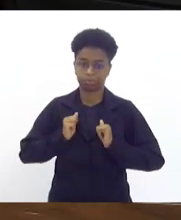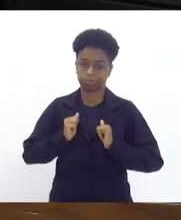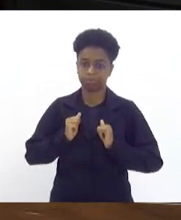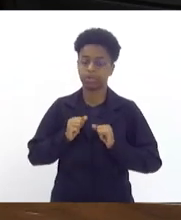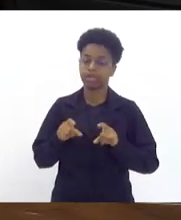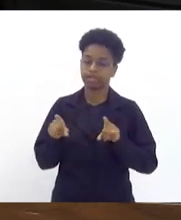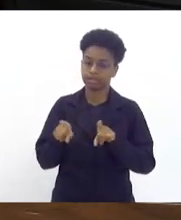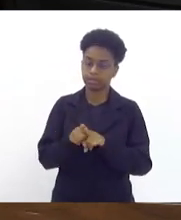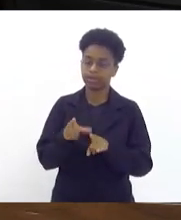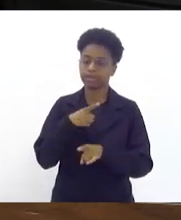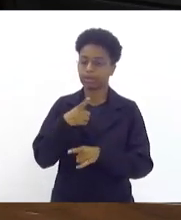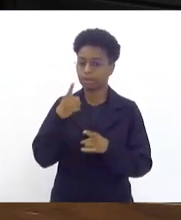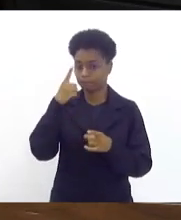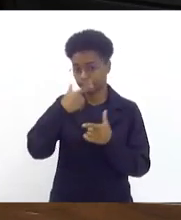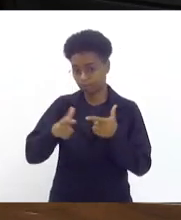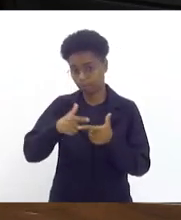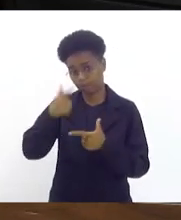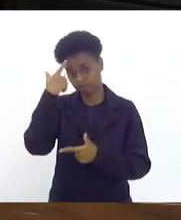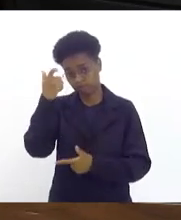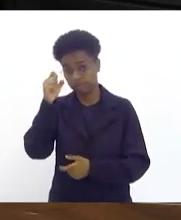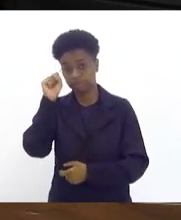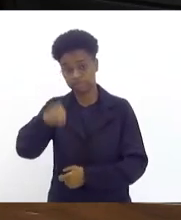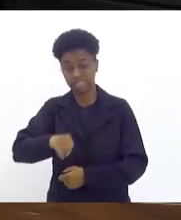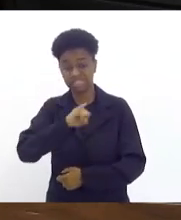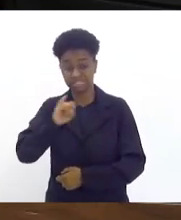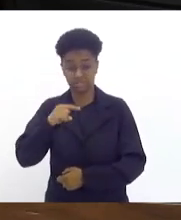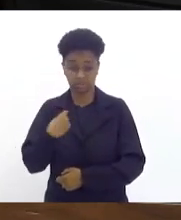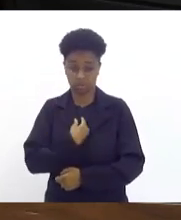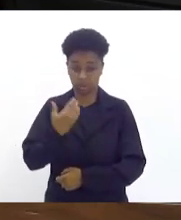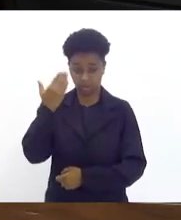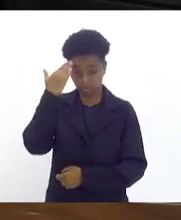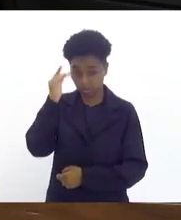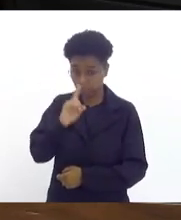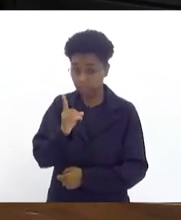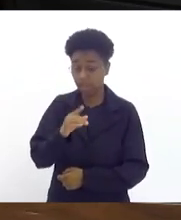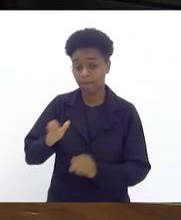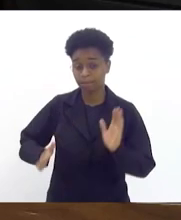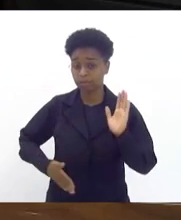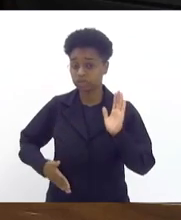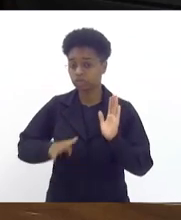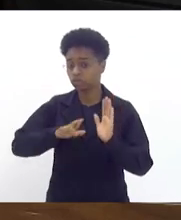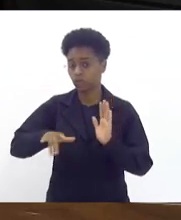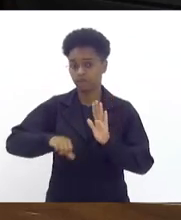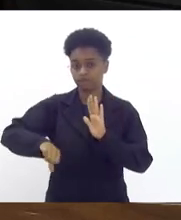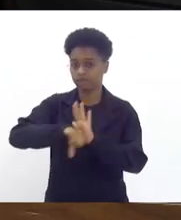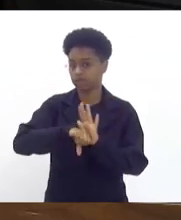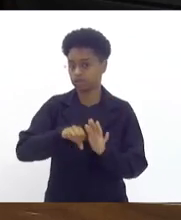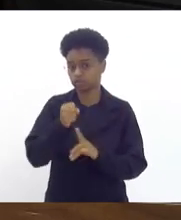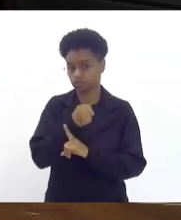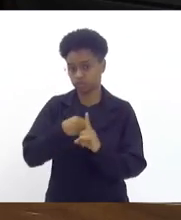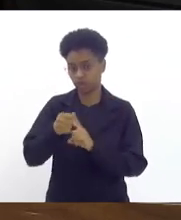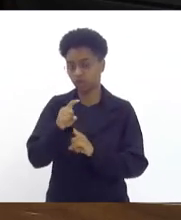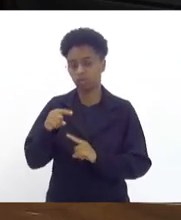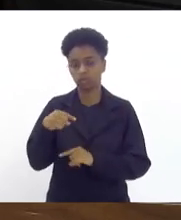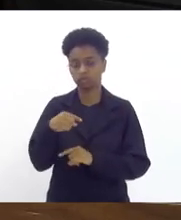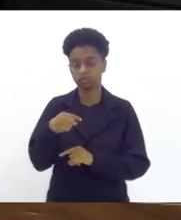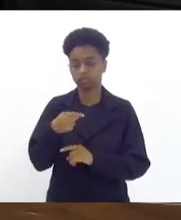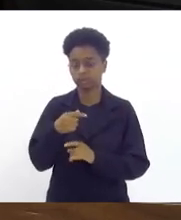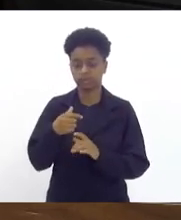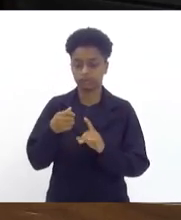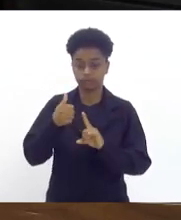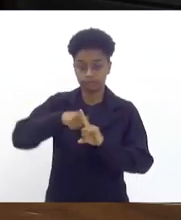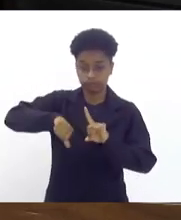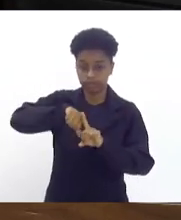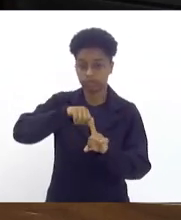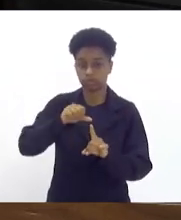assim que se não entendemos que bandido não é vítima da sociedade a gente não vai andar se nós não entendermos que